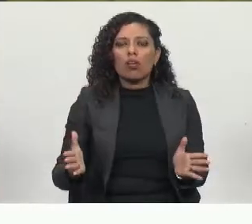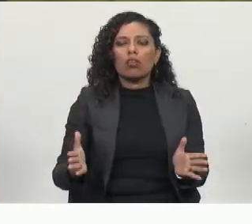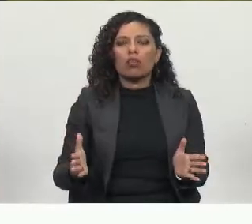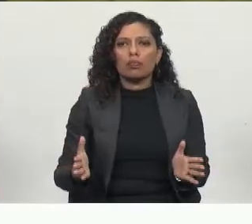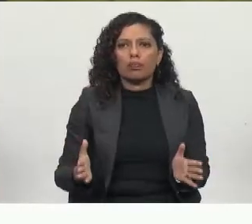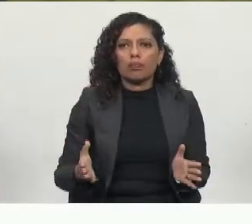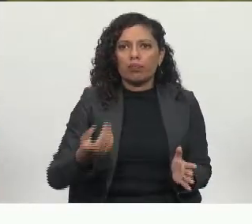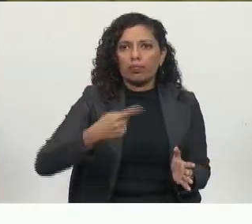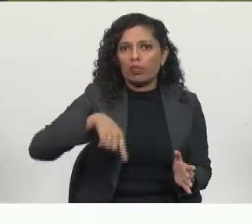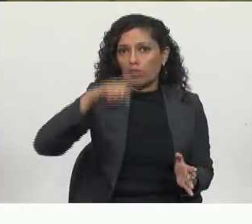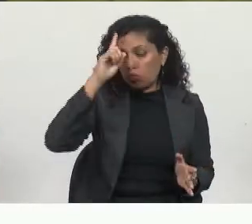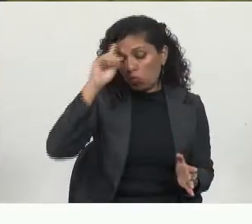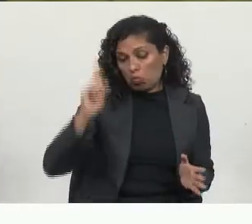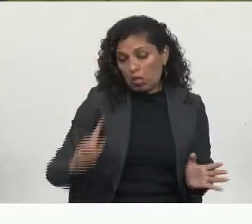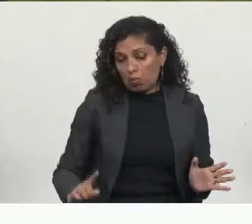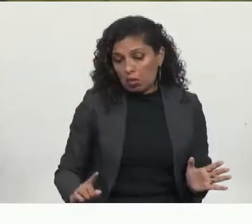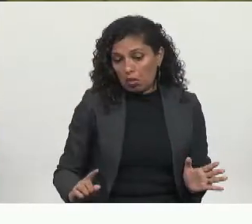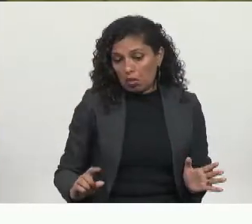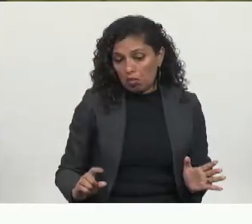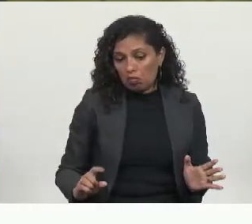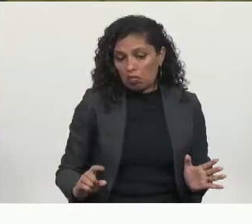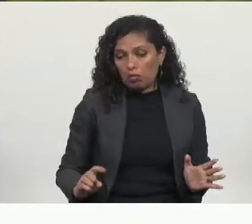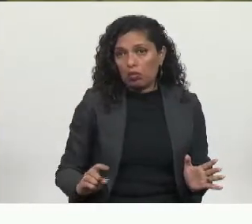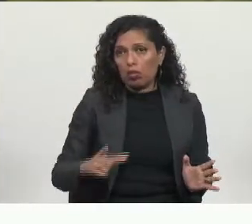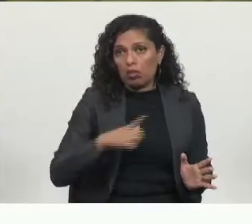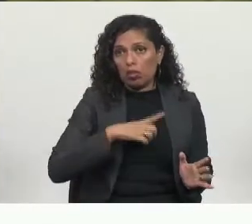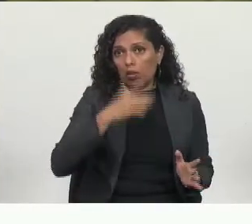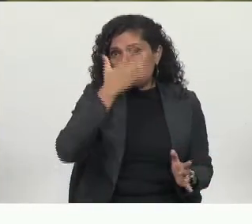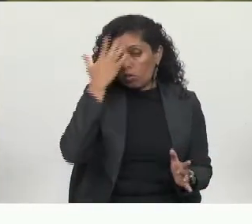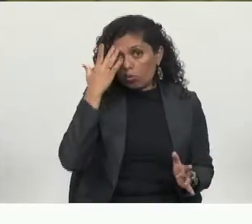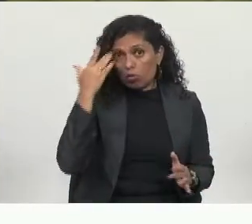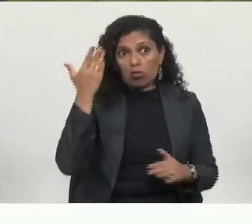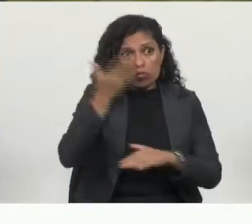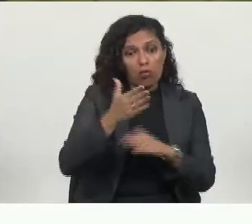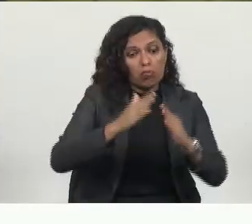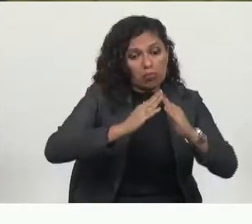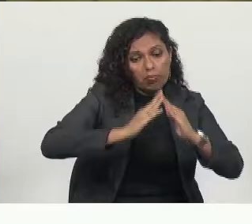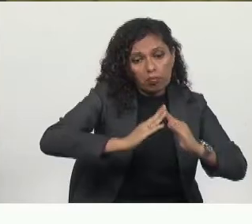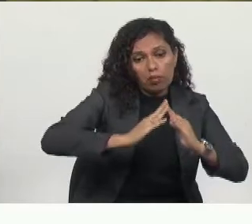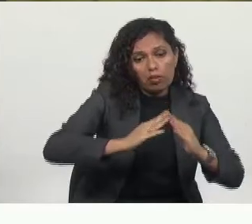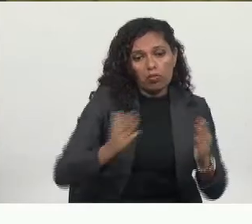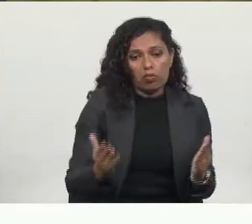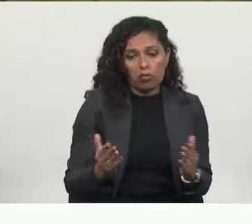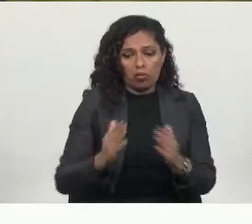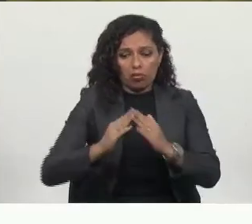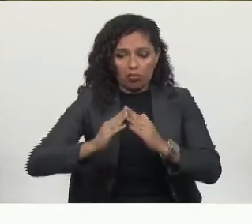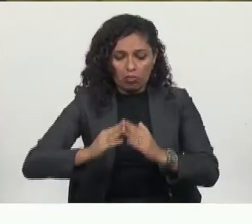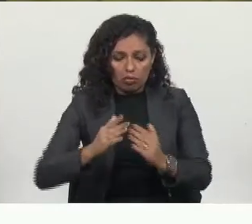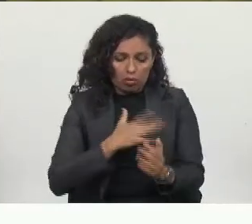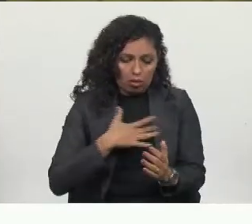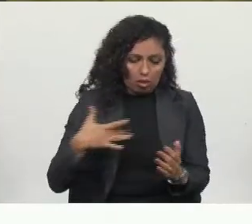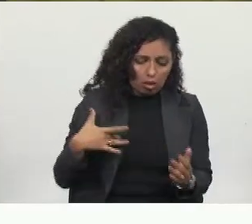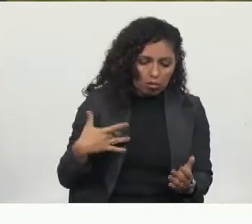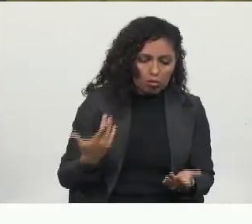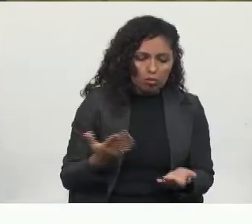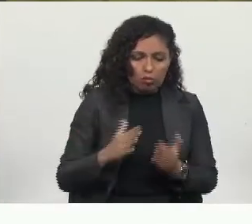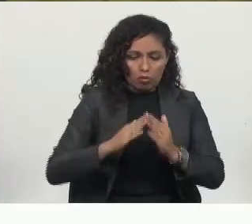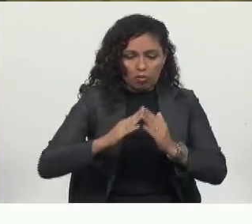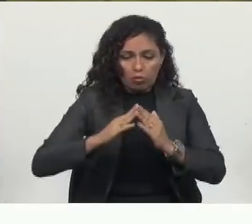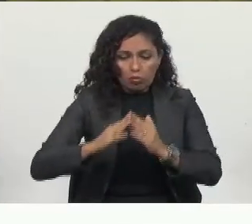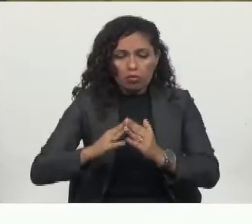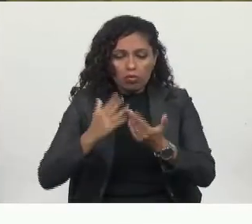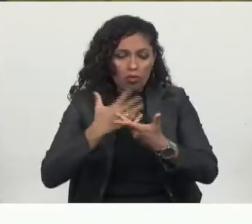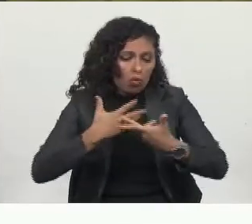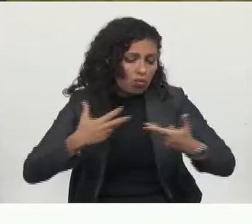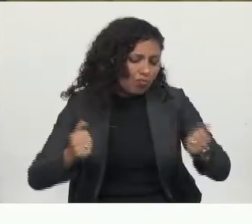porque não tem um pleito atendido. Muitas pessoas que vão lá vão para pedir. São pleitos de saúde, são pleitos